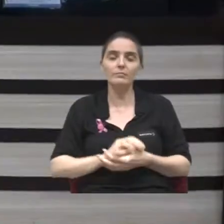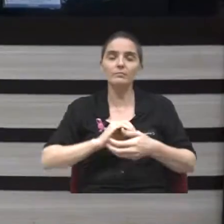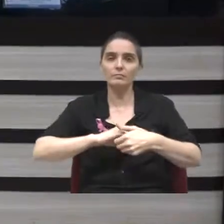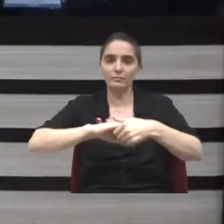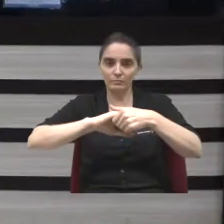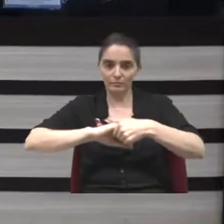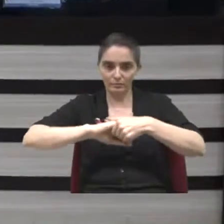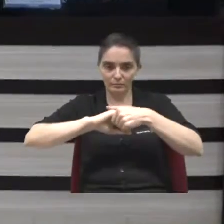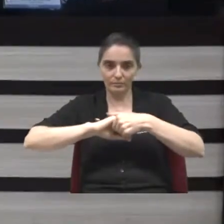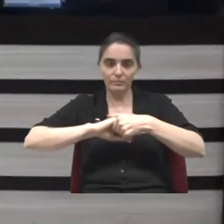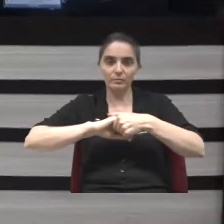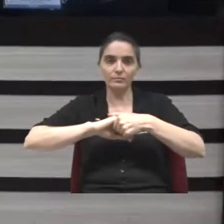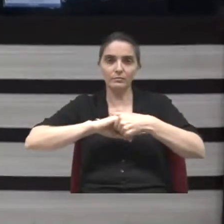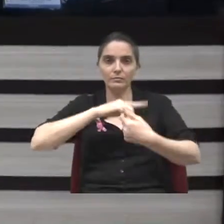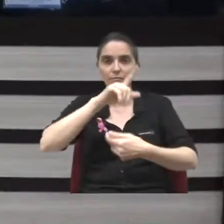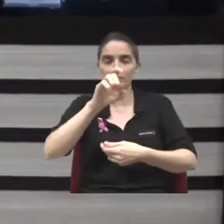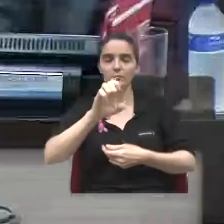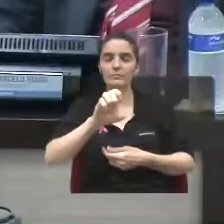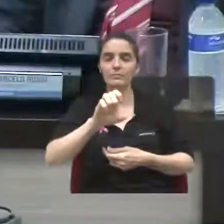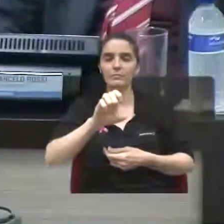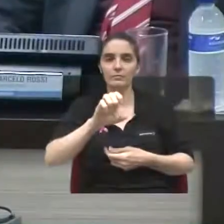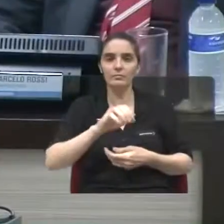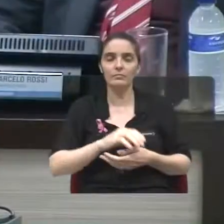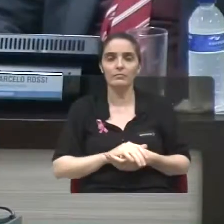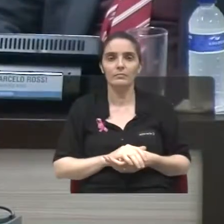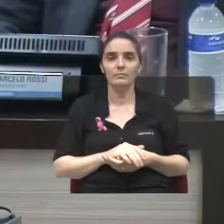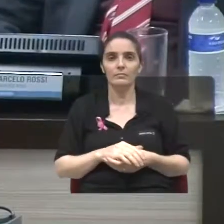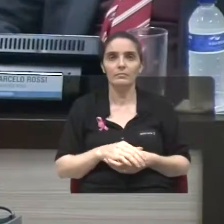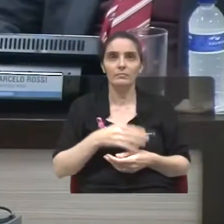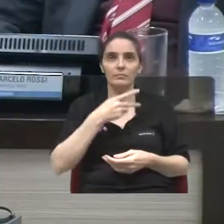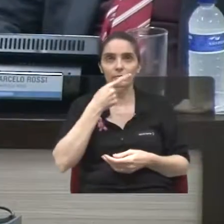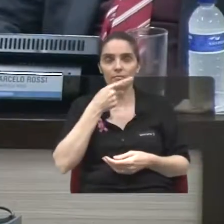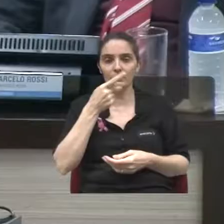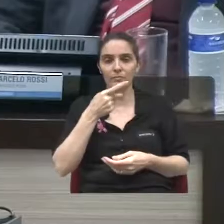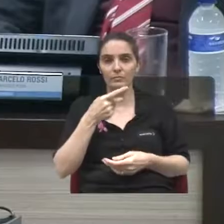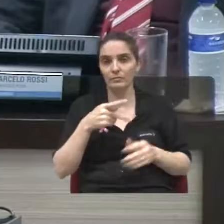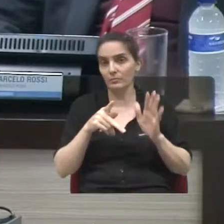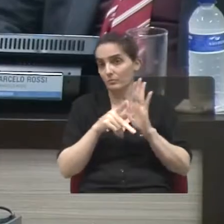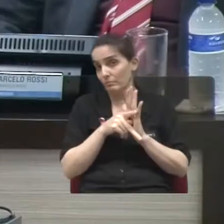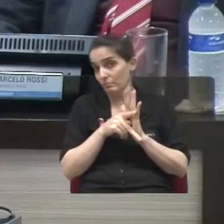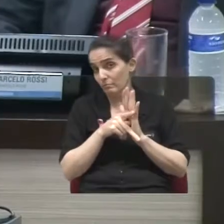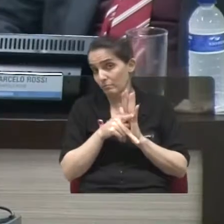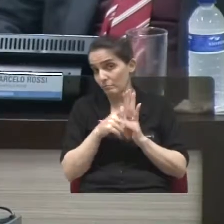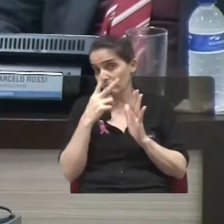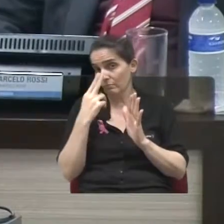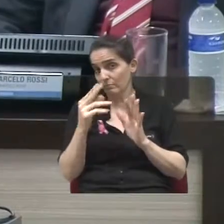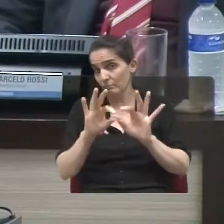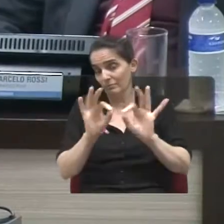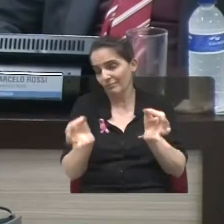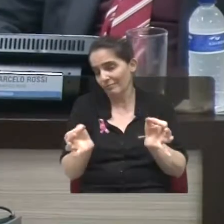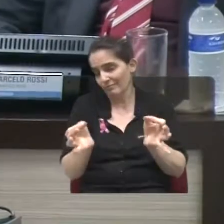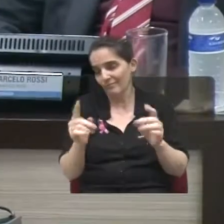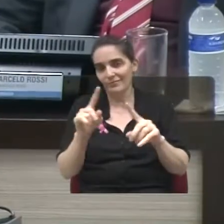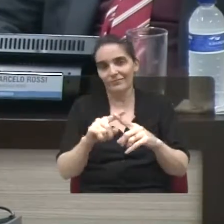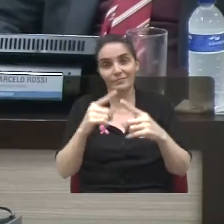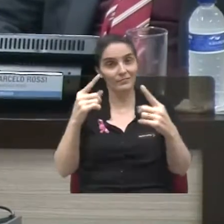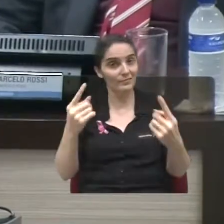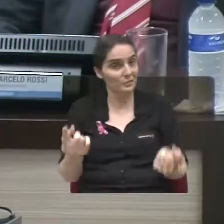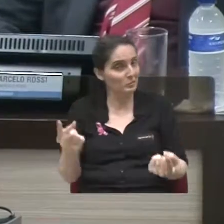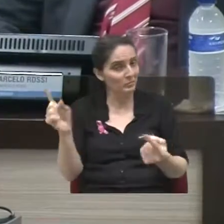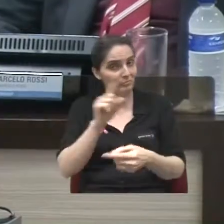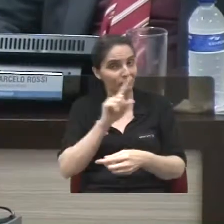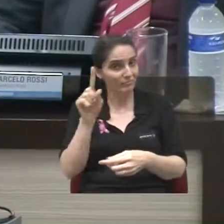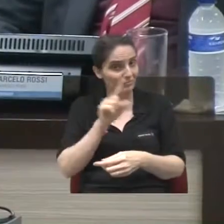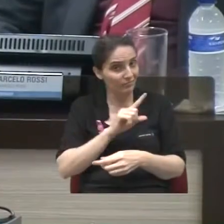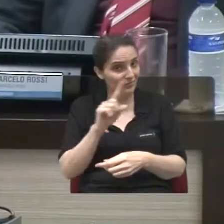vereador José da Mix, quando ele falou um projeto aparentemente simples, mas a gente sabe a dimensão aonde